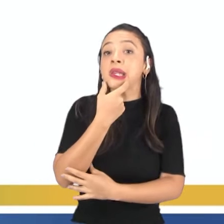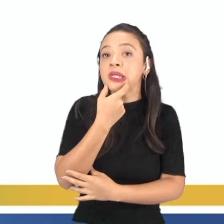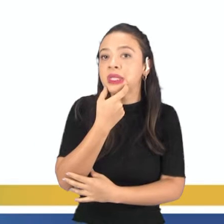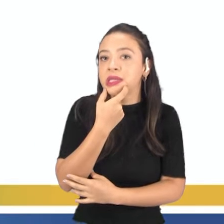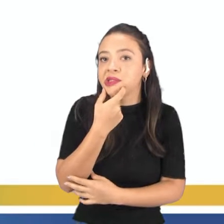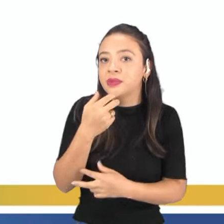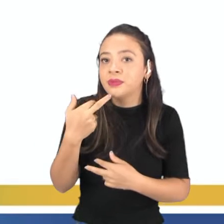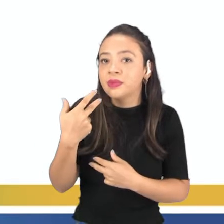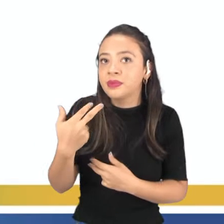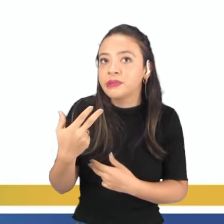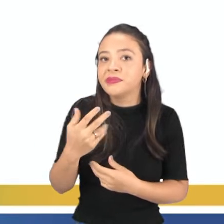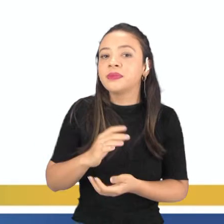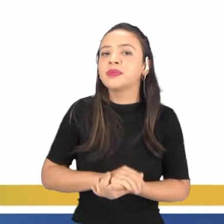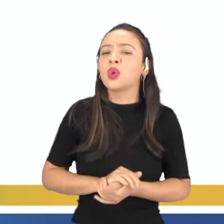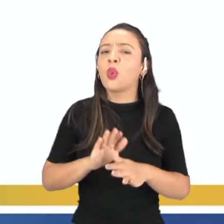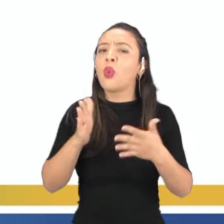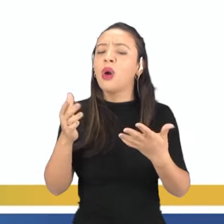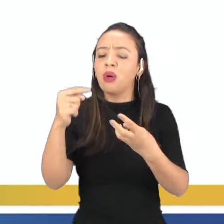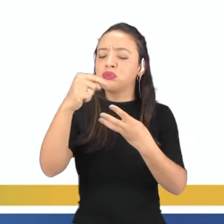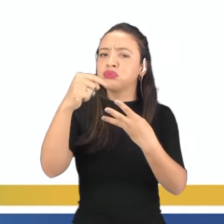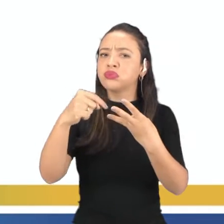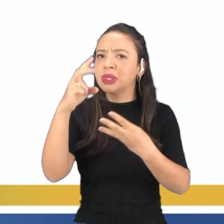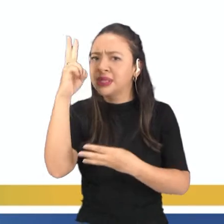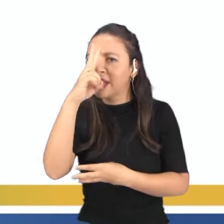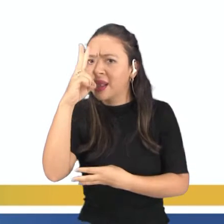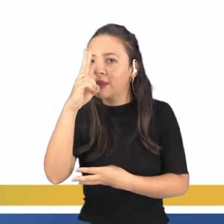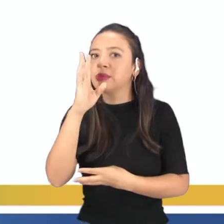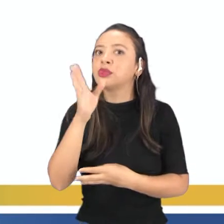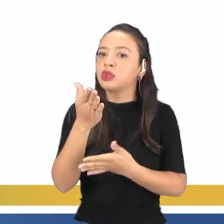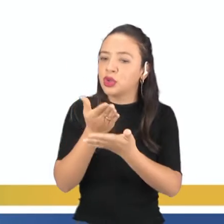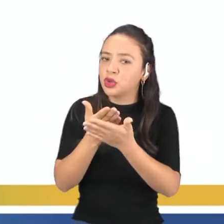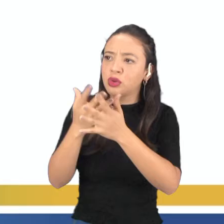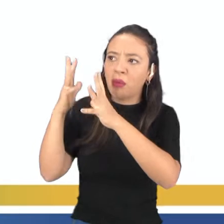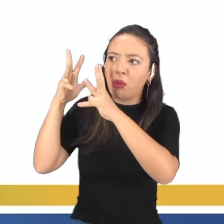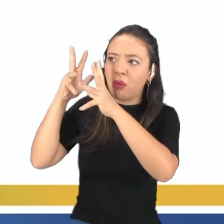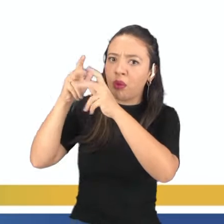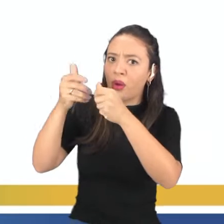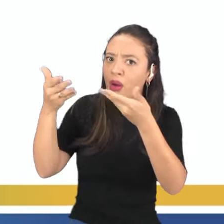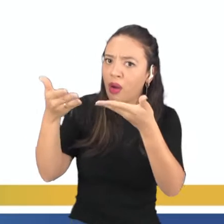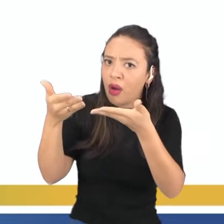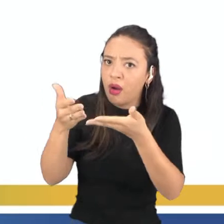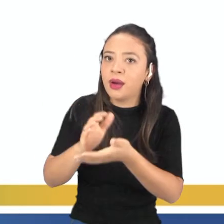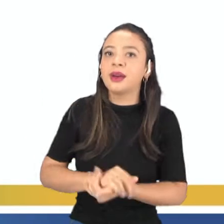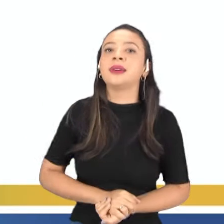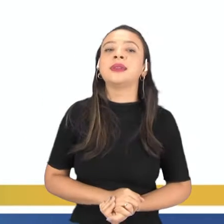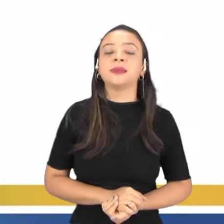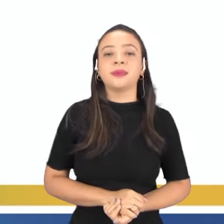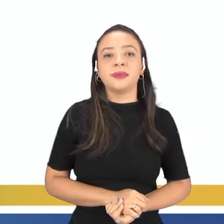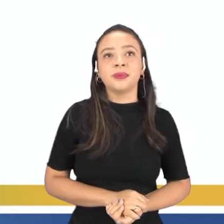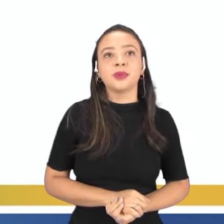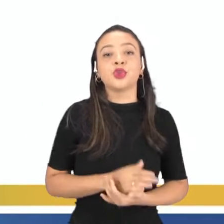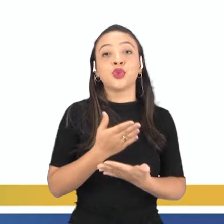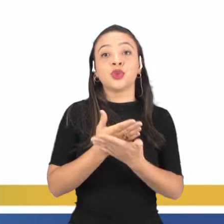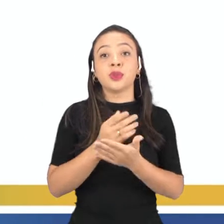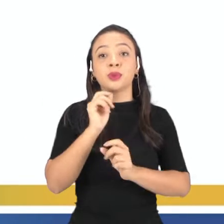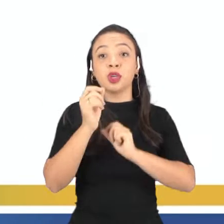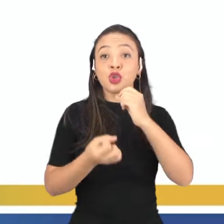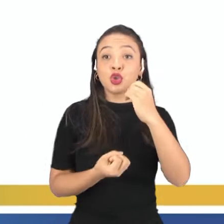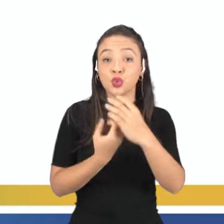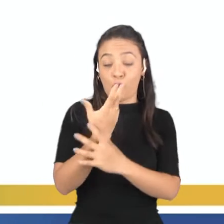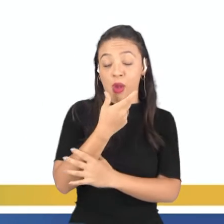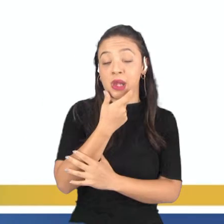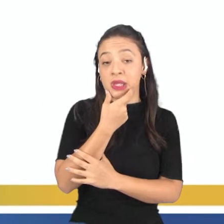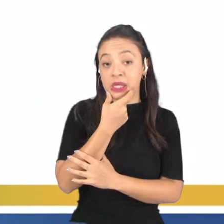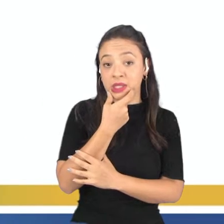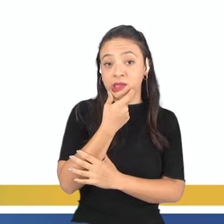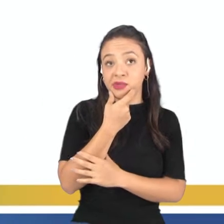ou a língua inglesa? Estão lembrados? Nós acabamos de revisar tudo isso certinho, né? Então a gente viu que a história da língua inglesa se